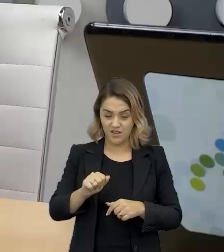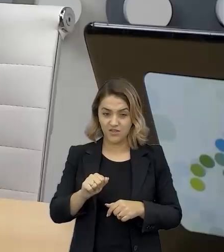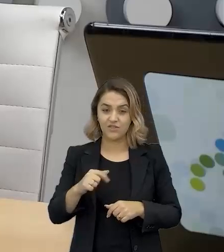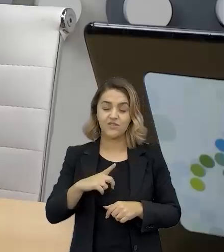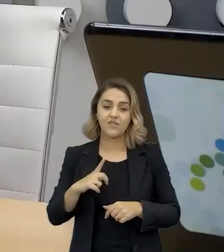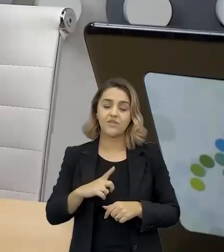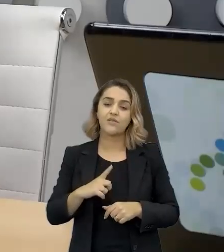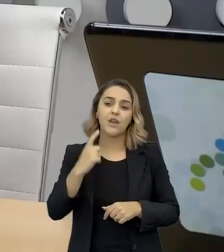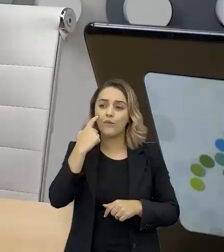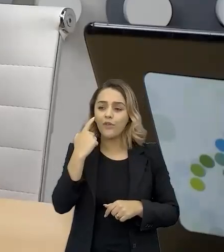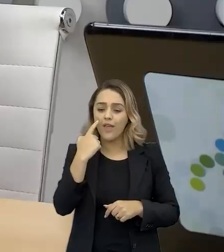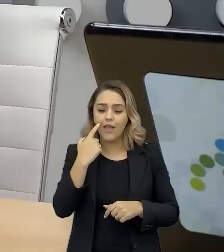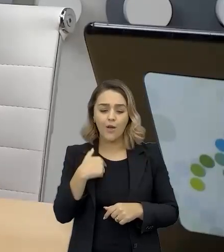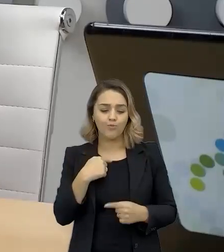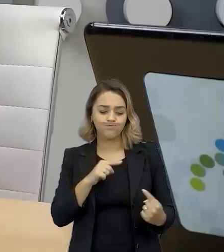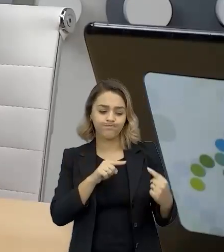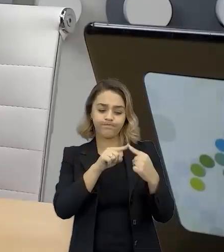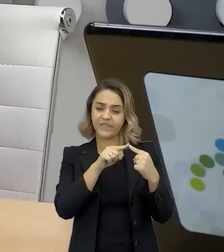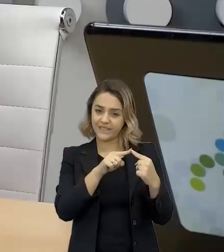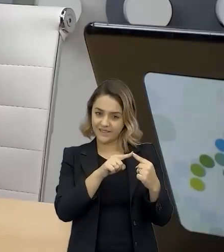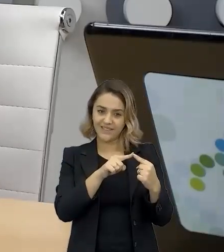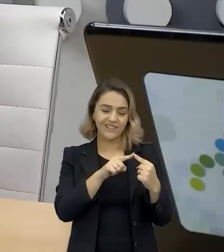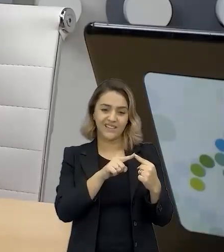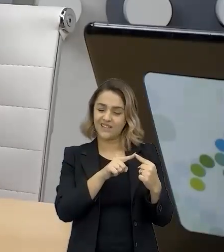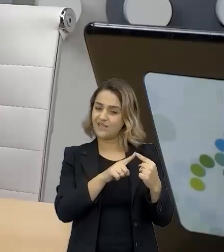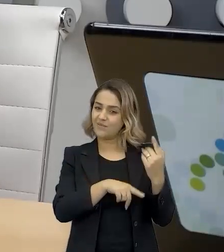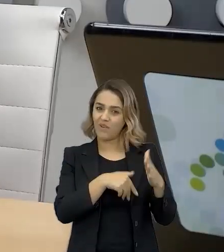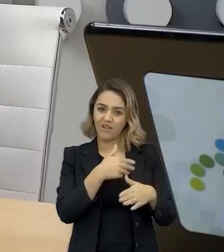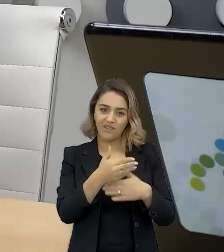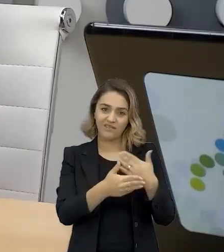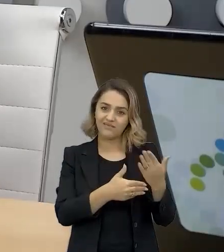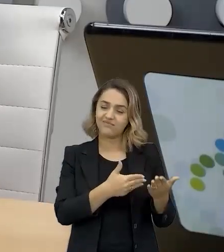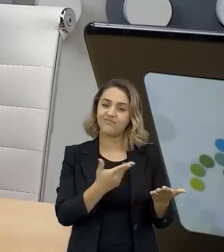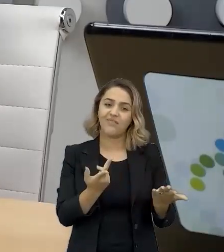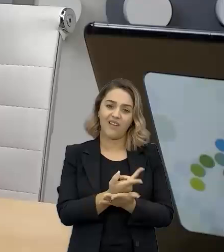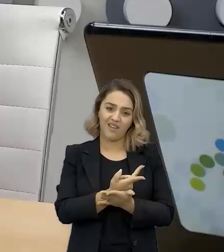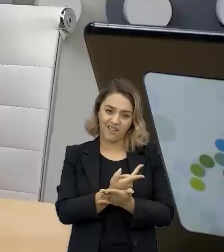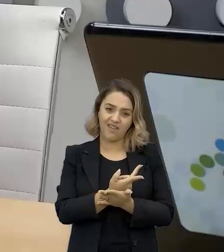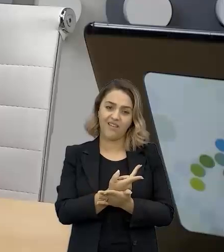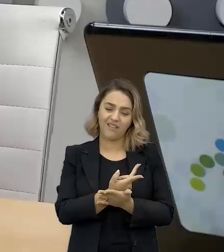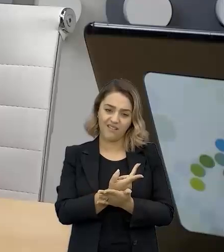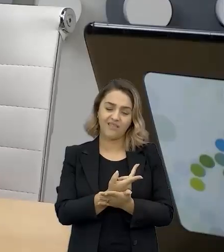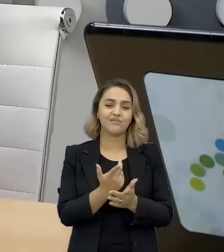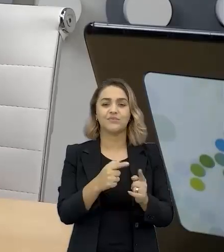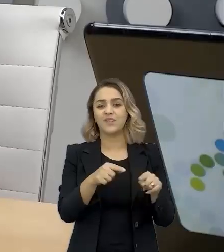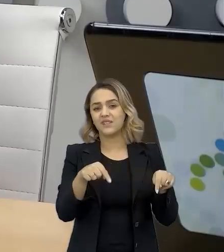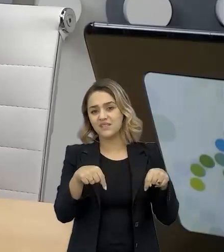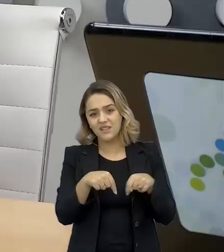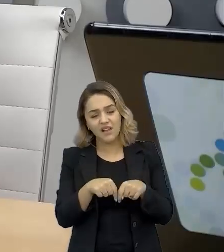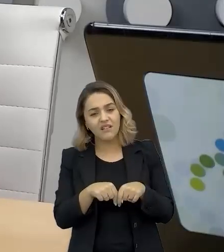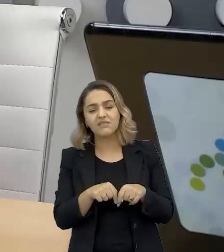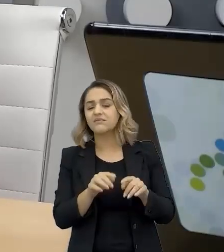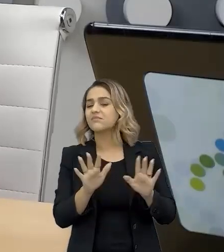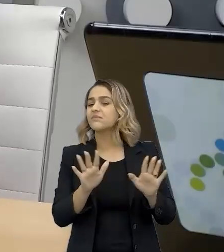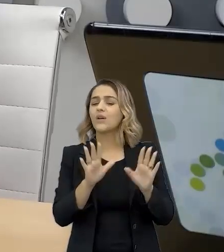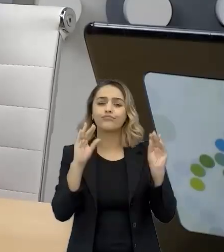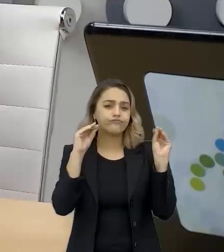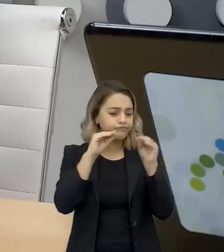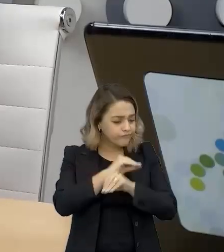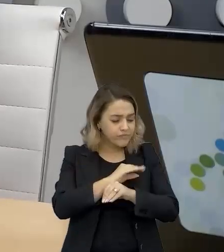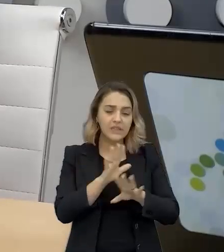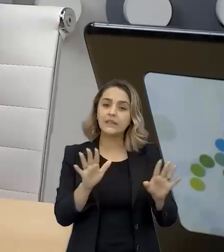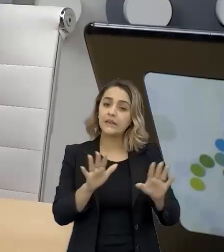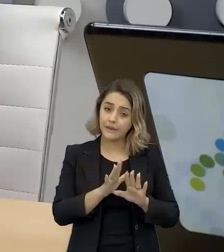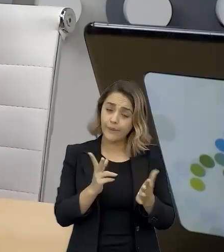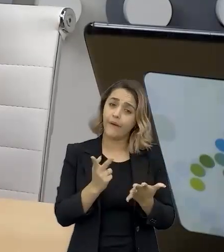eu me identifiquei com essa, e não der certo em algum dado momento ou em alguma sala, não desanimem, gente. Os erros